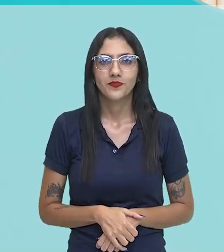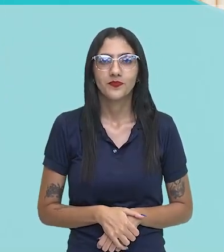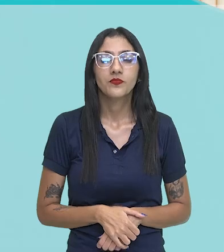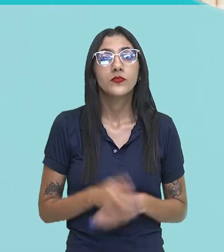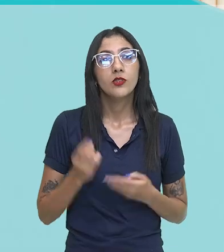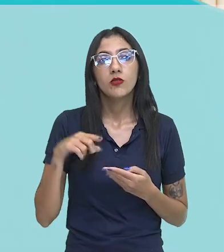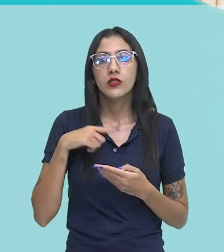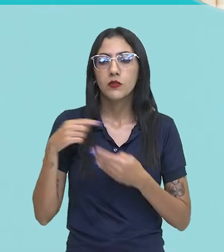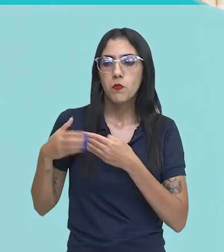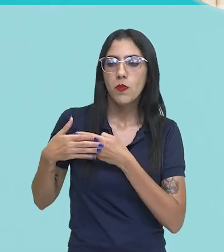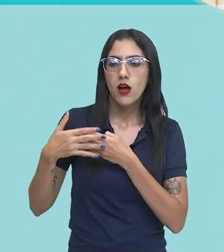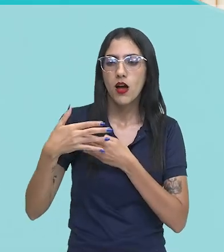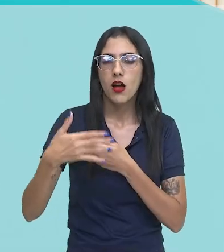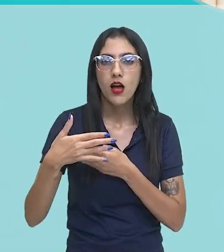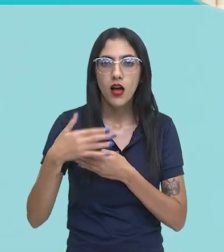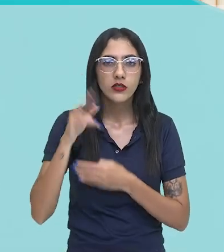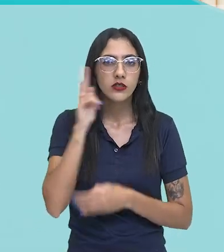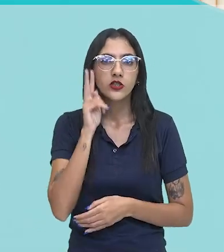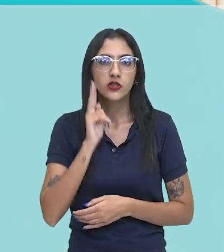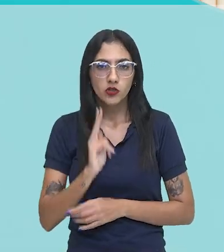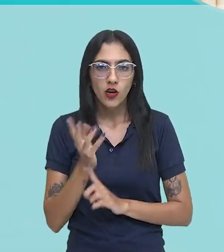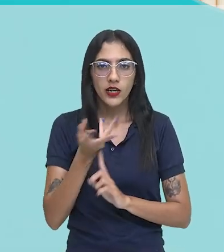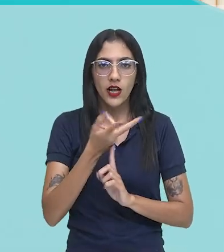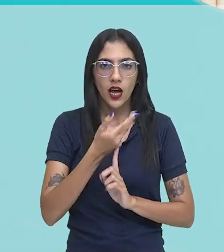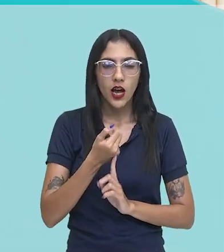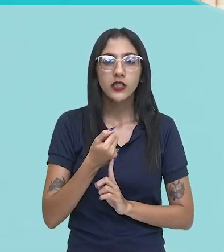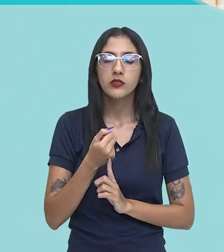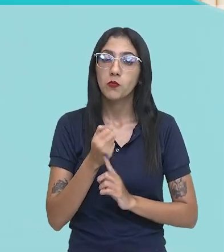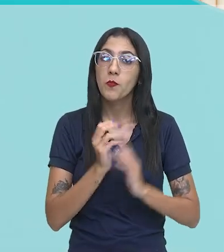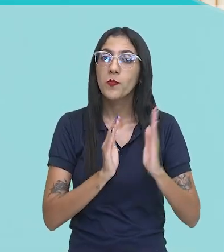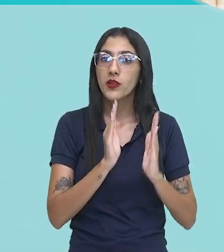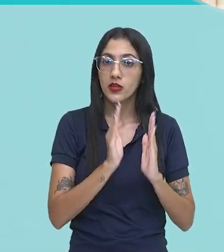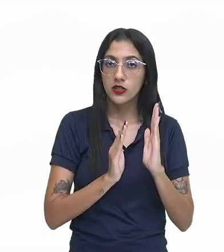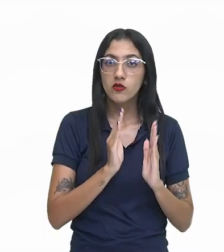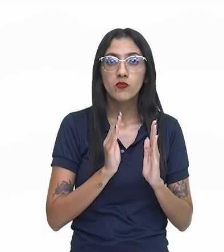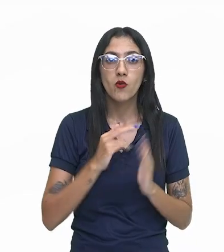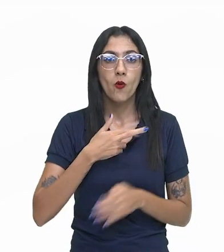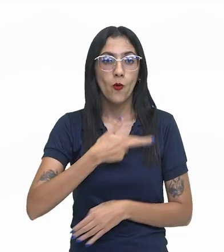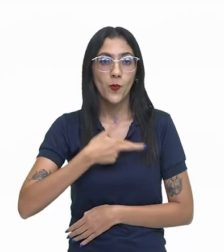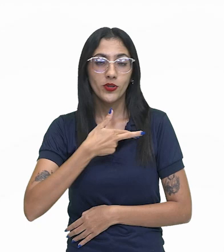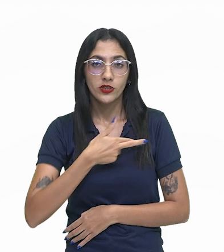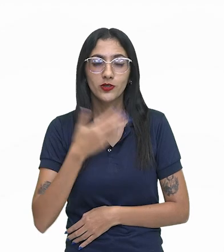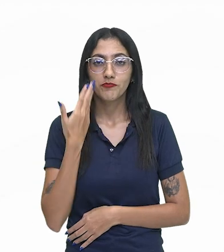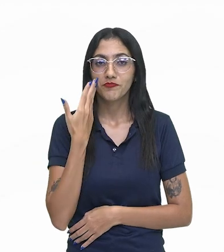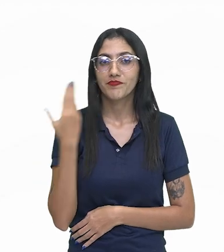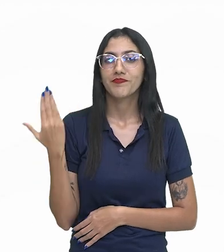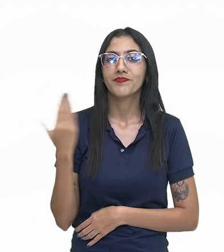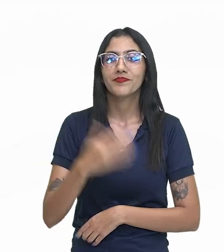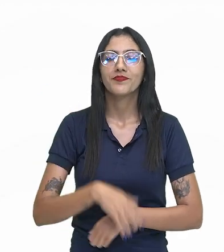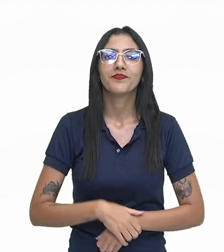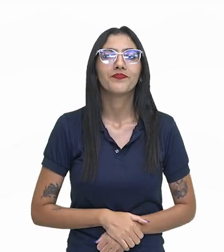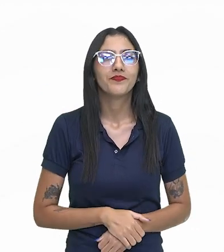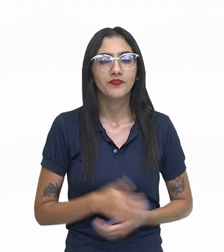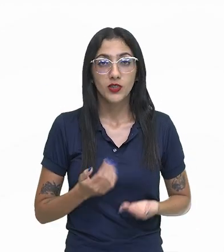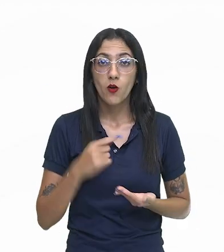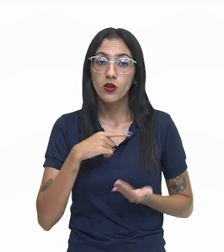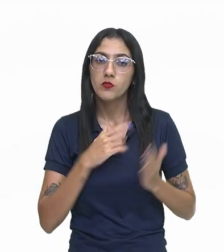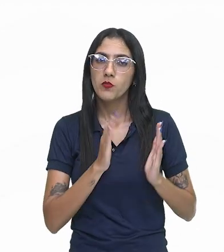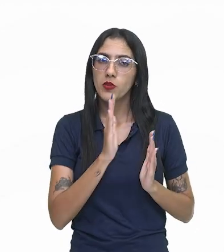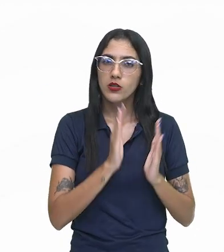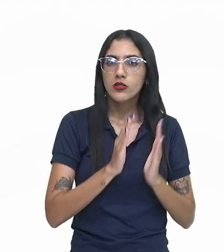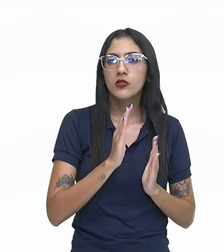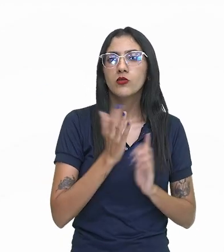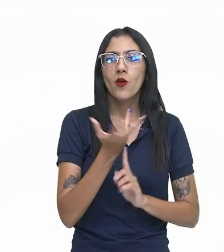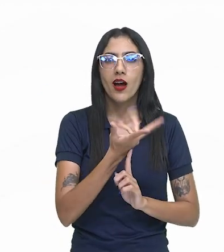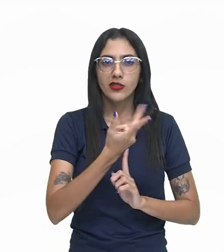história da arte, nós conversamos sobre alguns movimentos artísticos. Um deles foi o romantismo. O romantismo é um movimento artístico